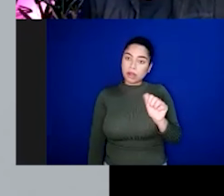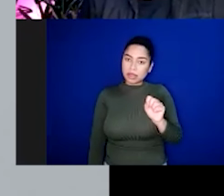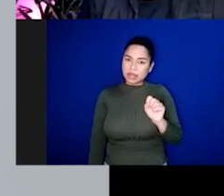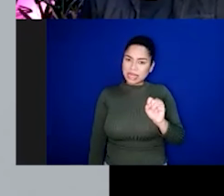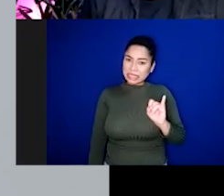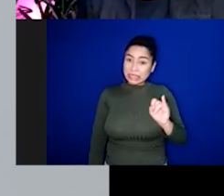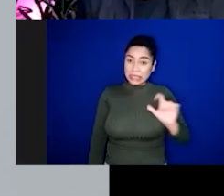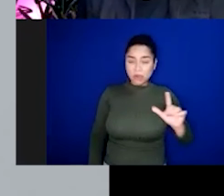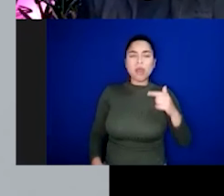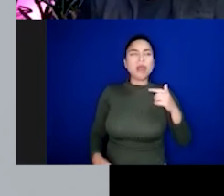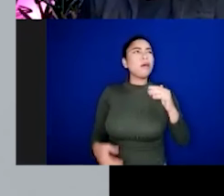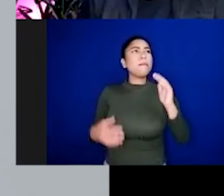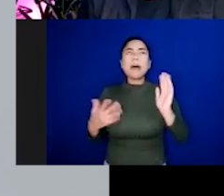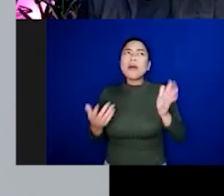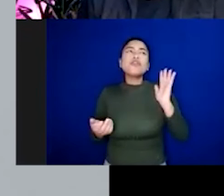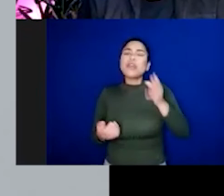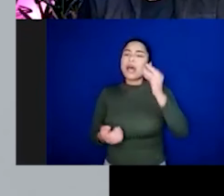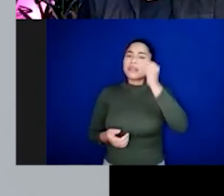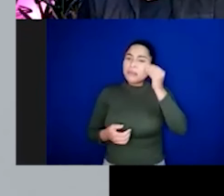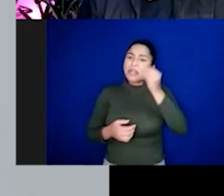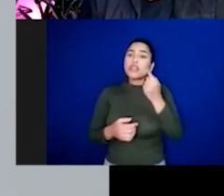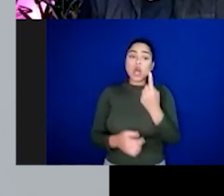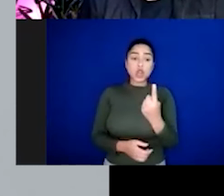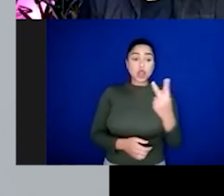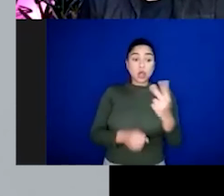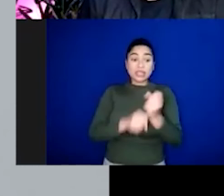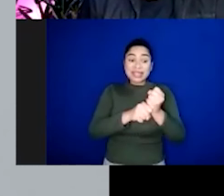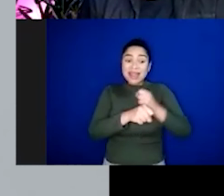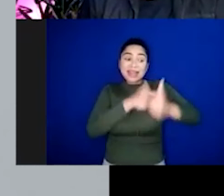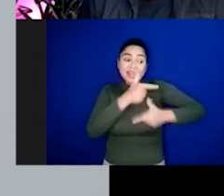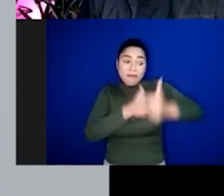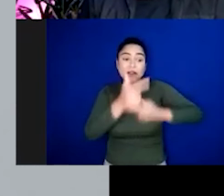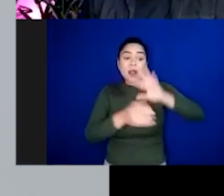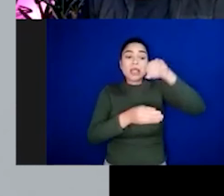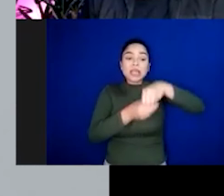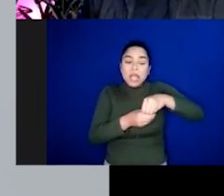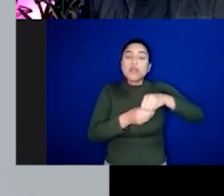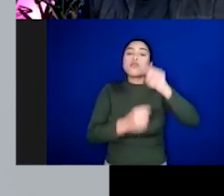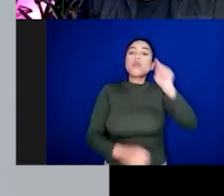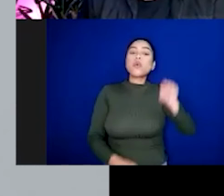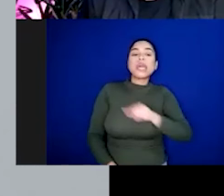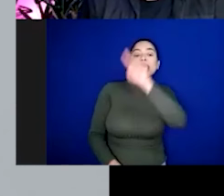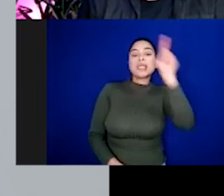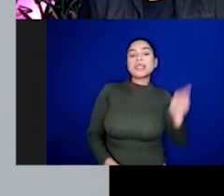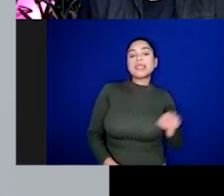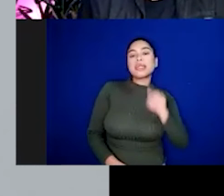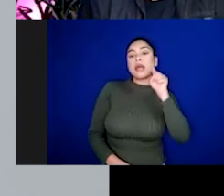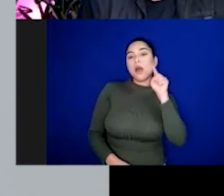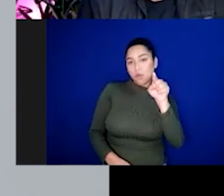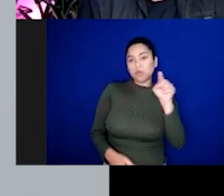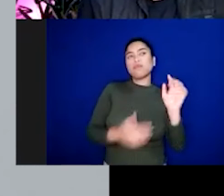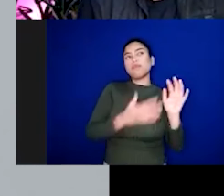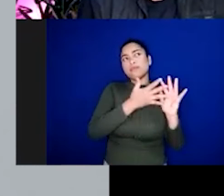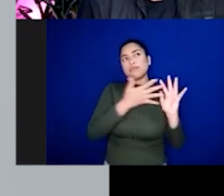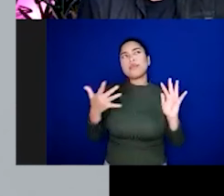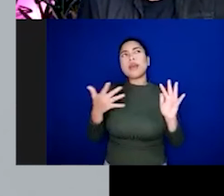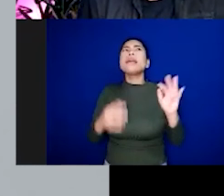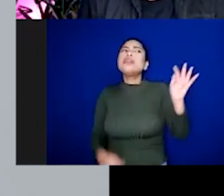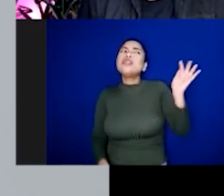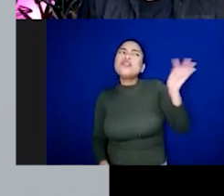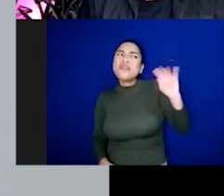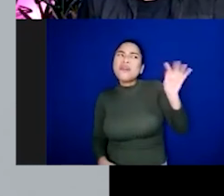mercado financeiro 12 anos atuando no Itaú Unibanco de 2008 até janeiro deste ano 2021 enfermeira de